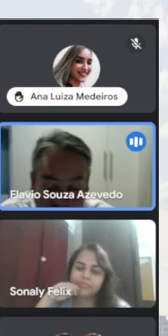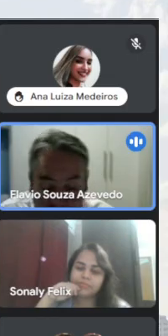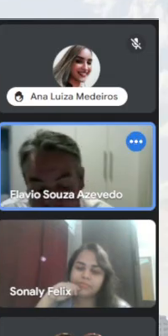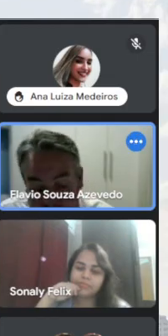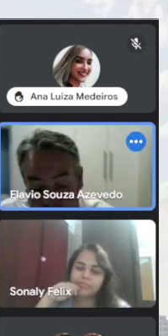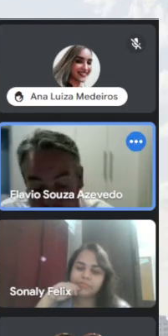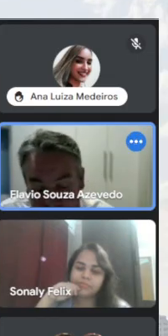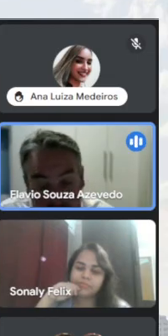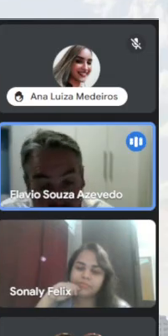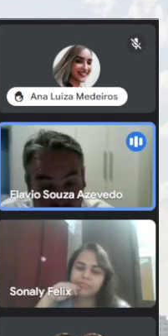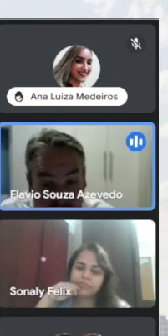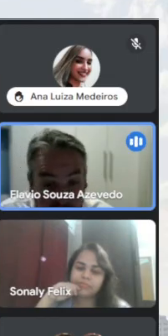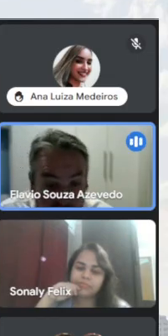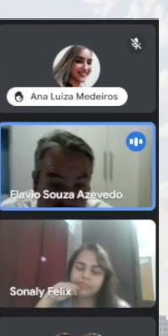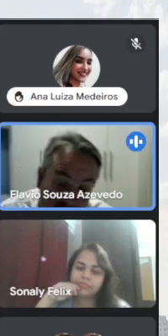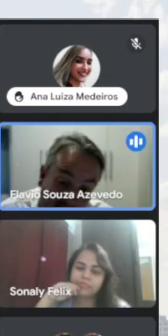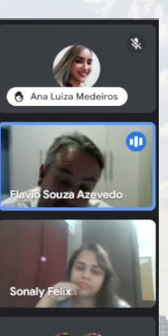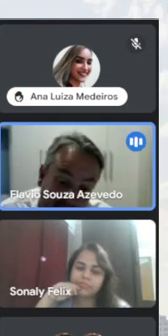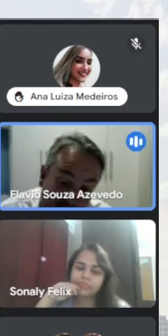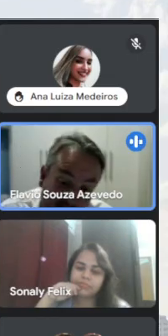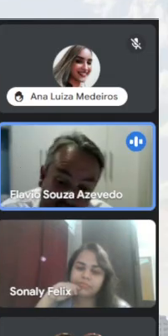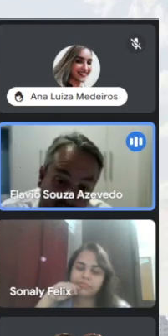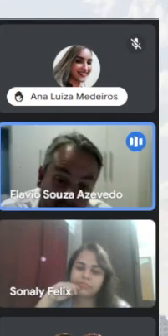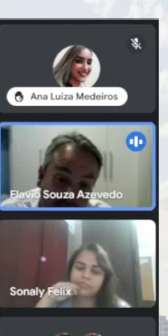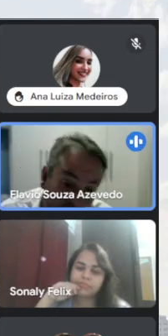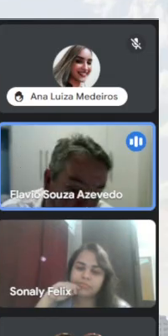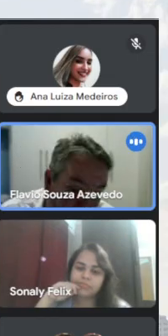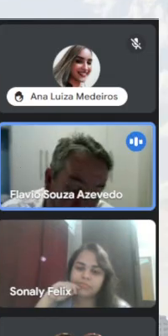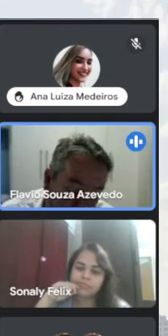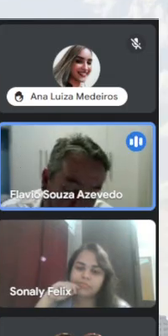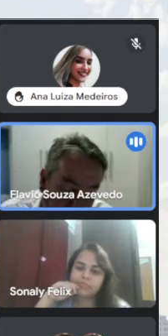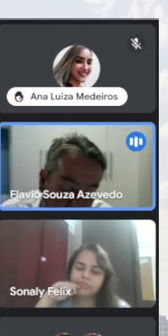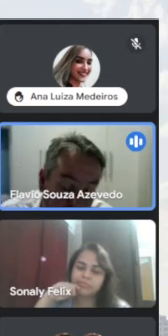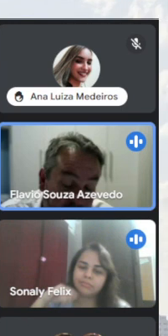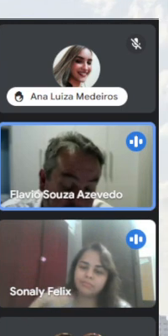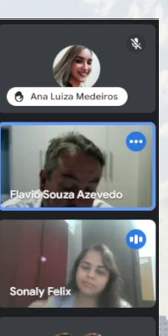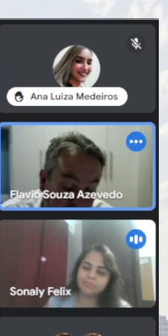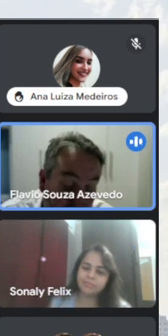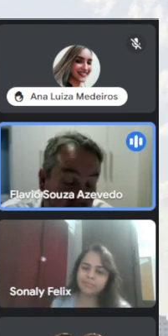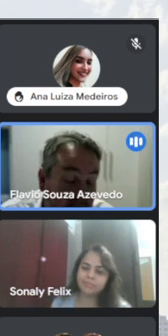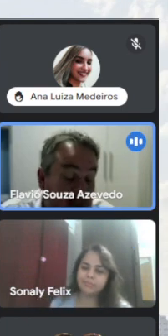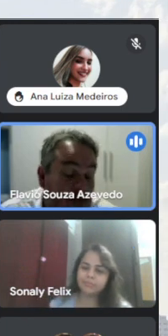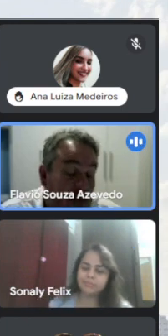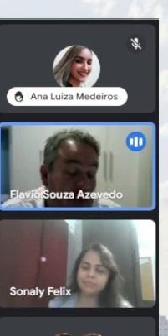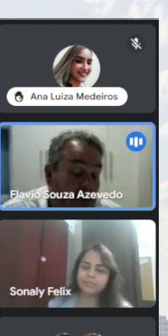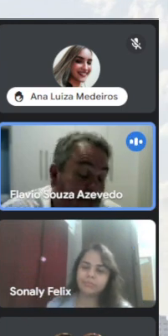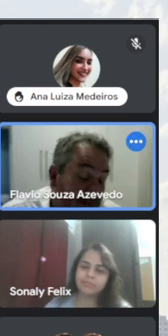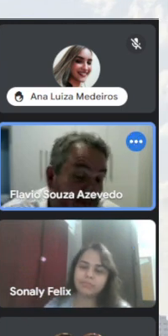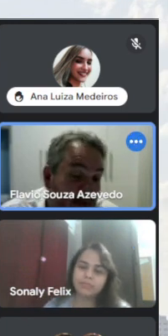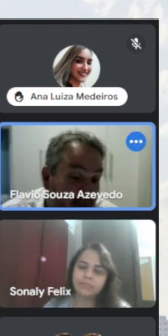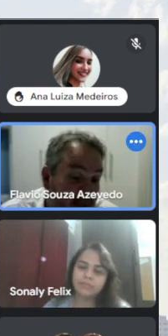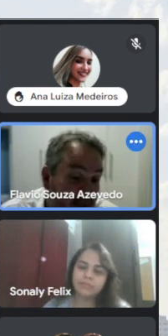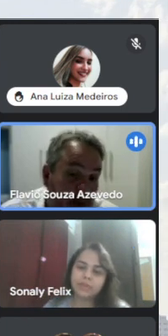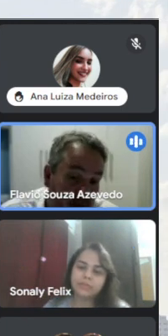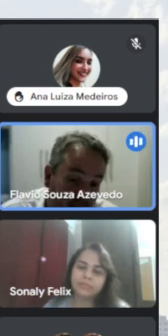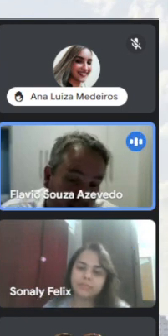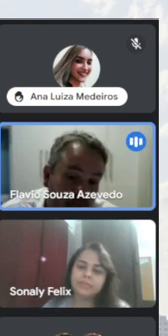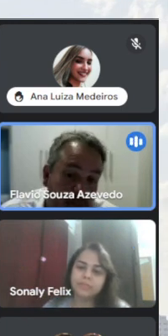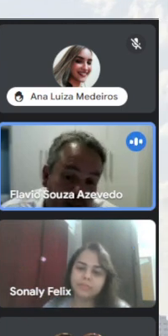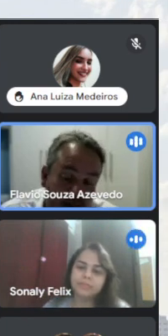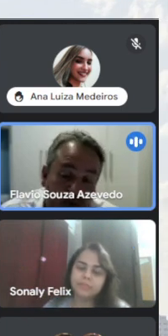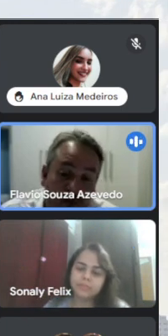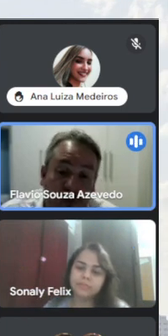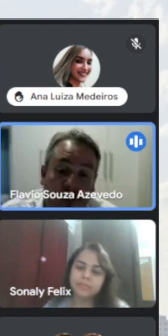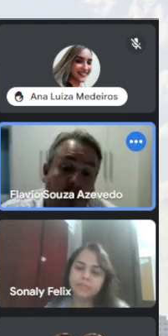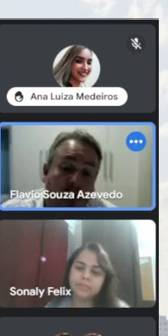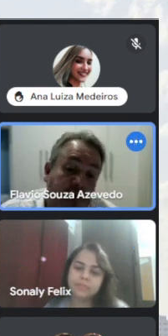e tal. Mas a gente que é engenheiro, assim, é curioso, aí eu comecei a olhar e realmente tem essa questão, né? Tem uma periodicidade,